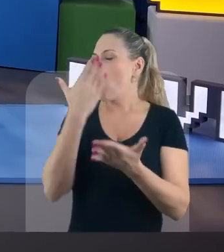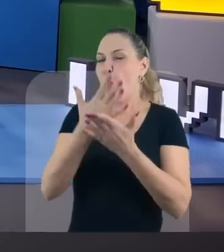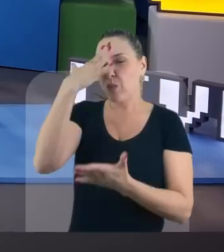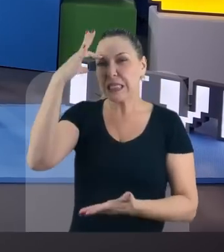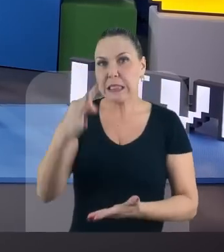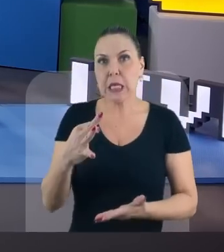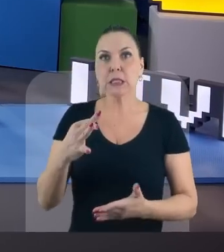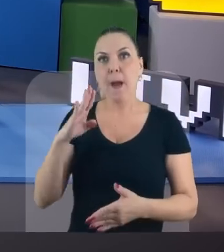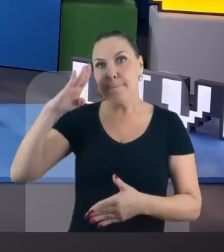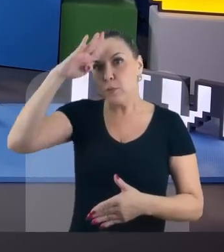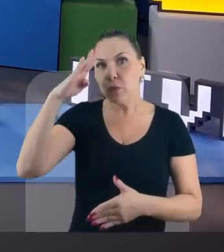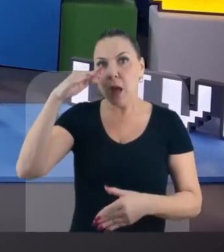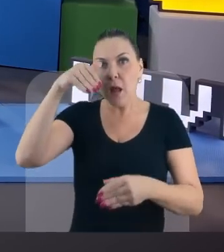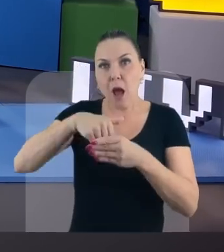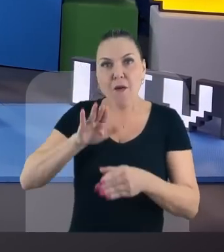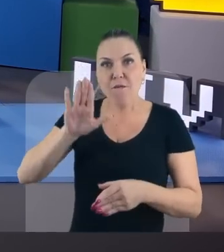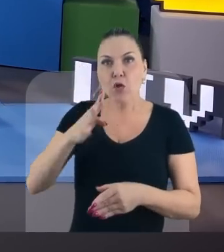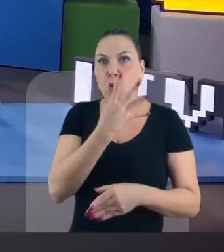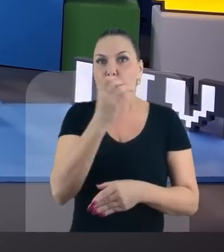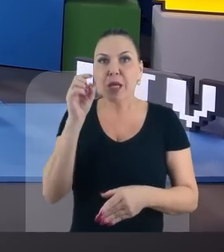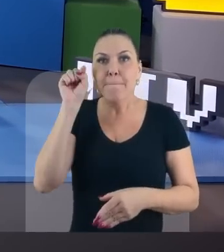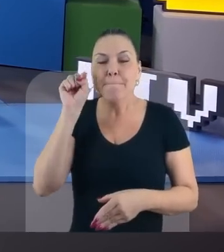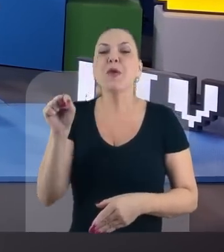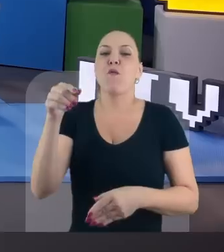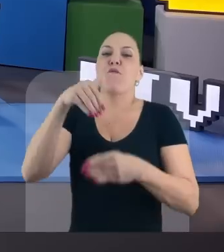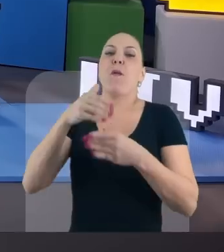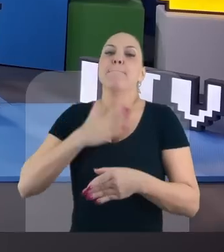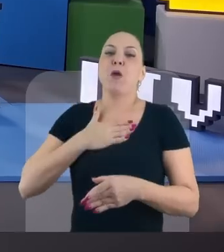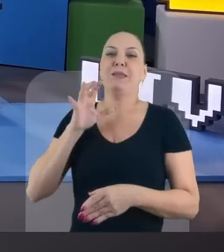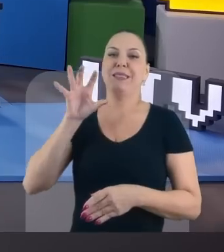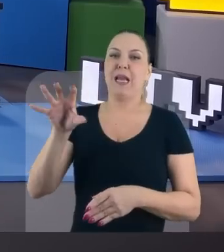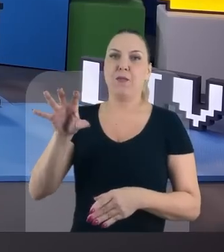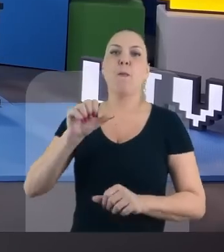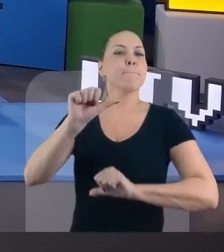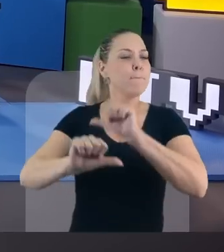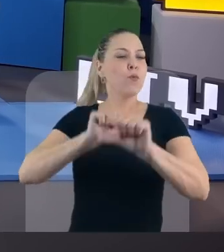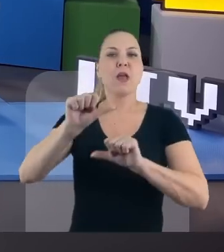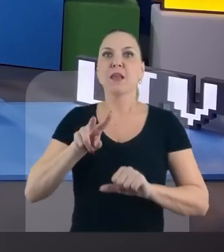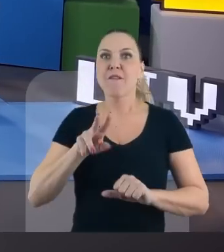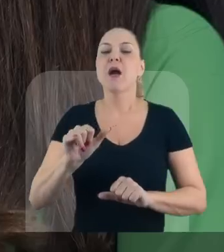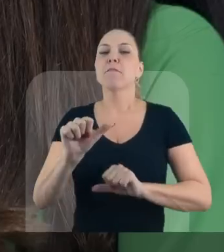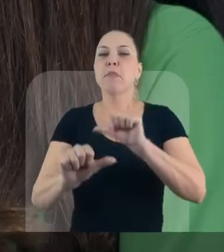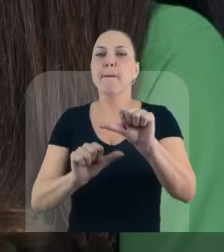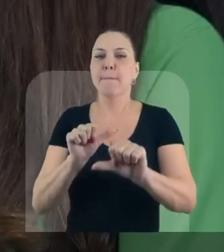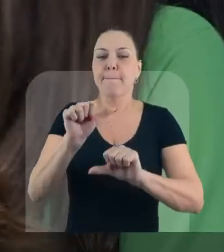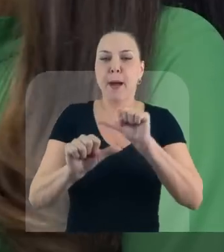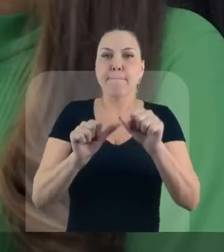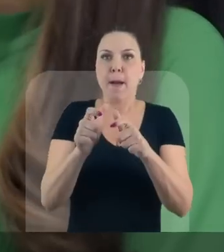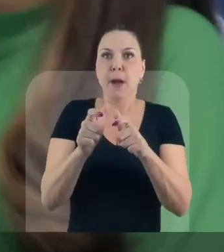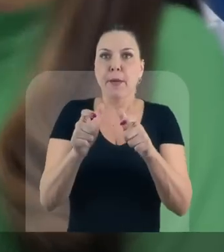2022, Bolsonaro ganhou 400 mil votos só lá no meu estado. Então, assim, é uma mudança que vem acontecendo e eu tenho certeza que daqui pra frente só vai